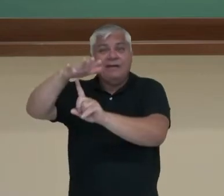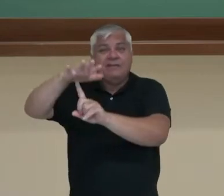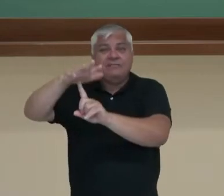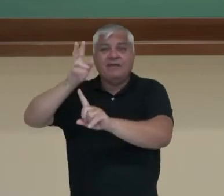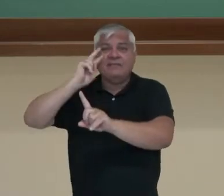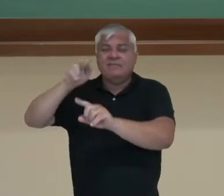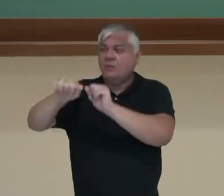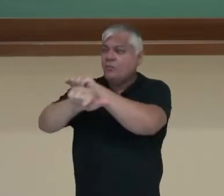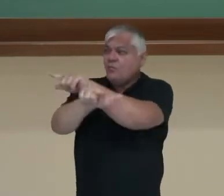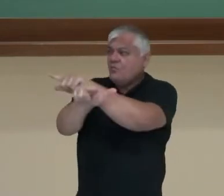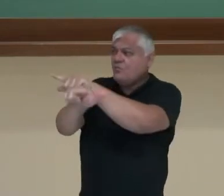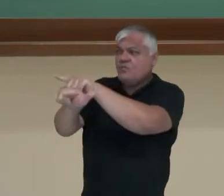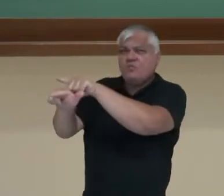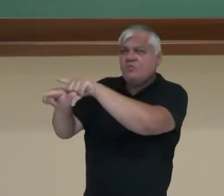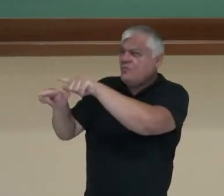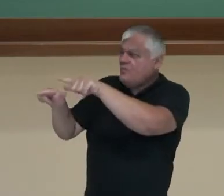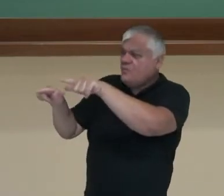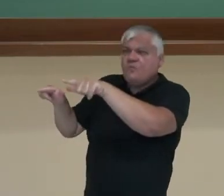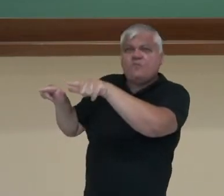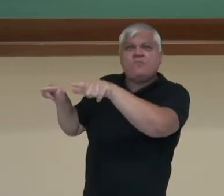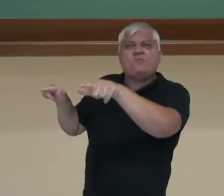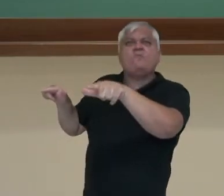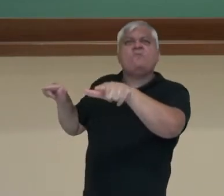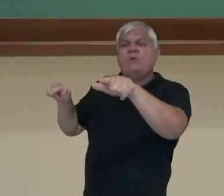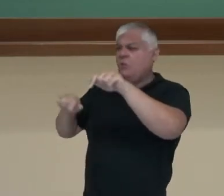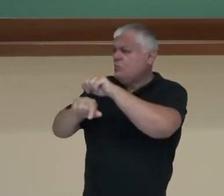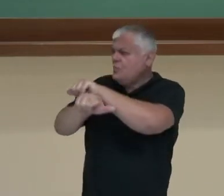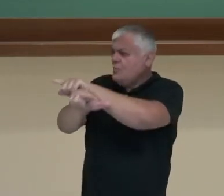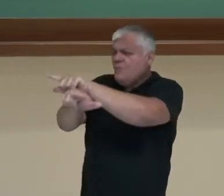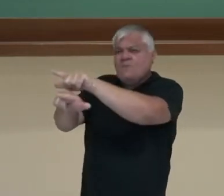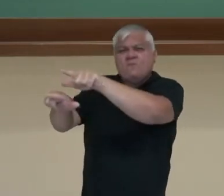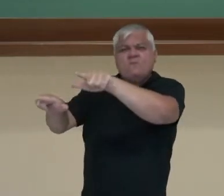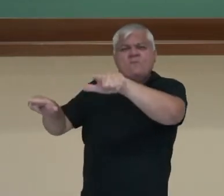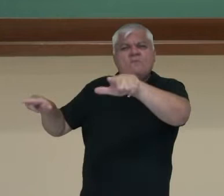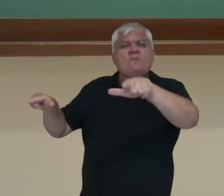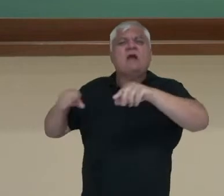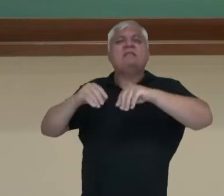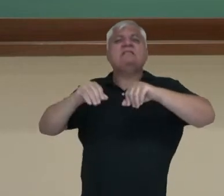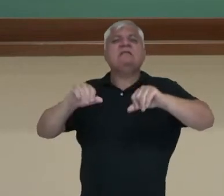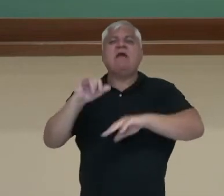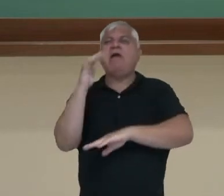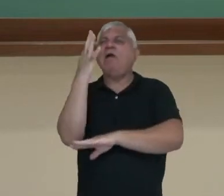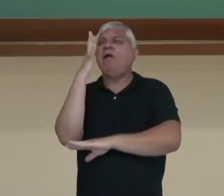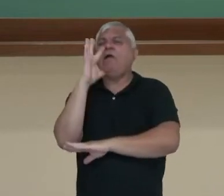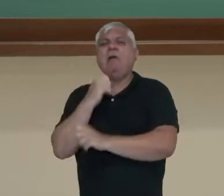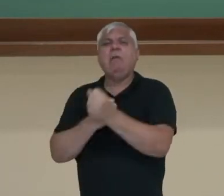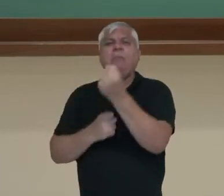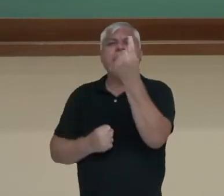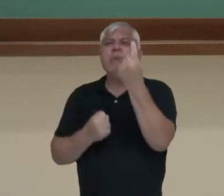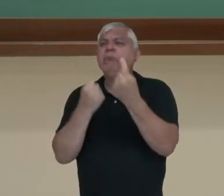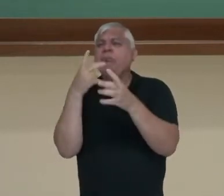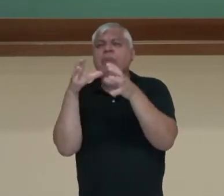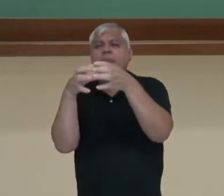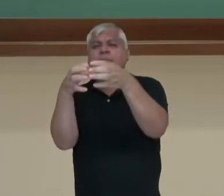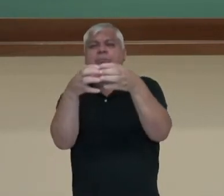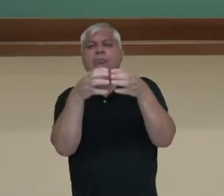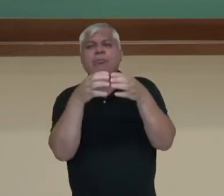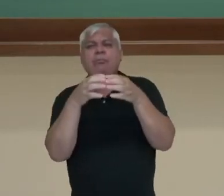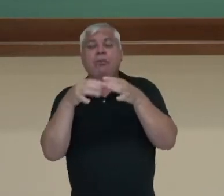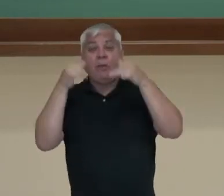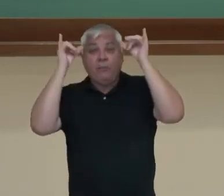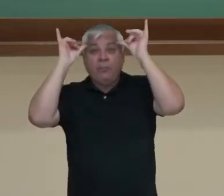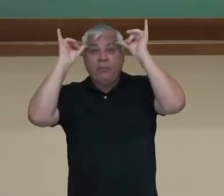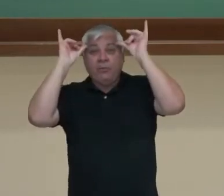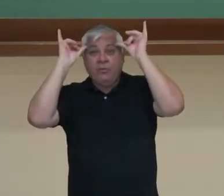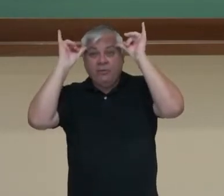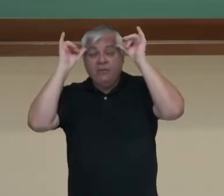alguns pastos para criação de pecuária, muita terra, pouquinho grupo ali de gado. O gado precisa de